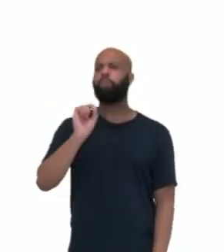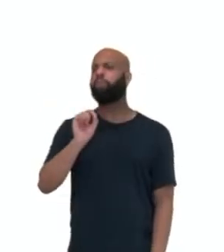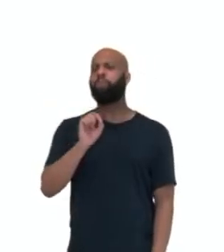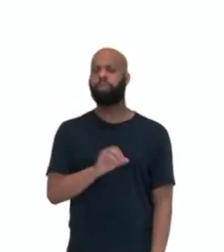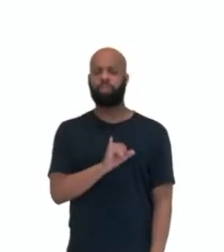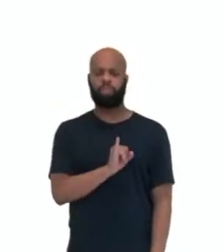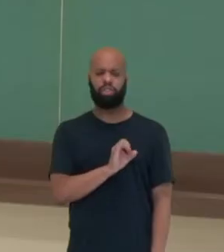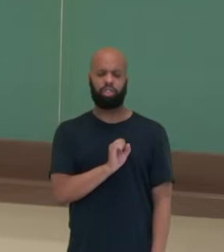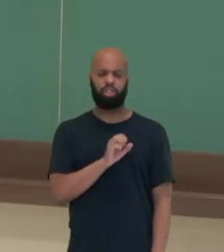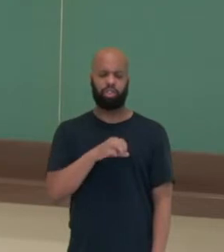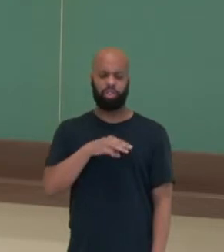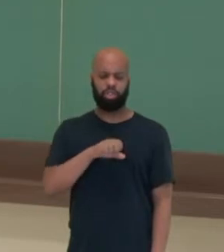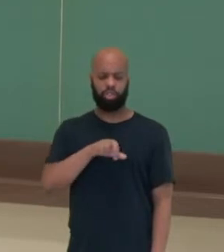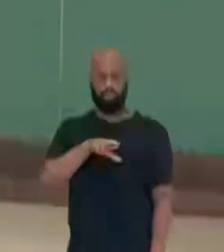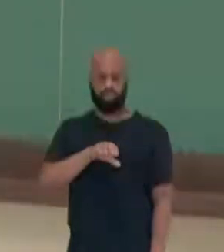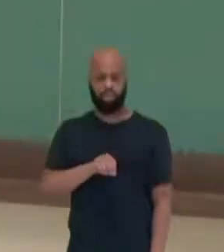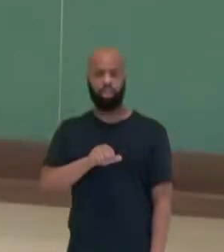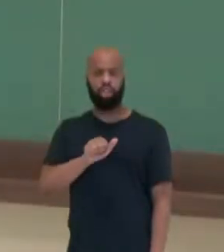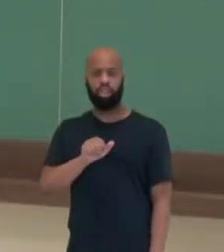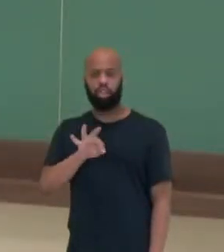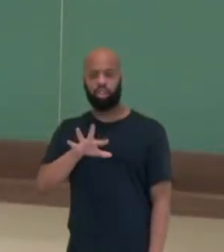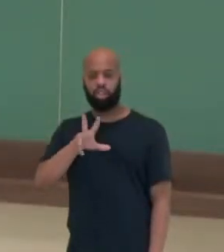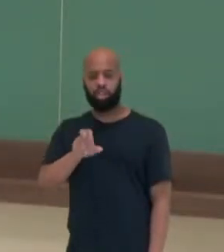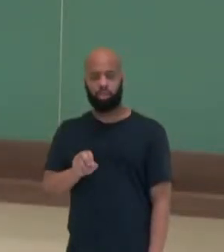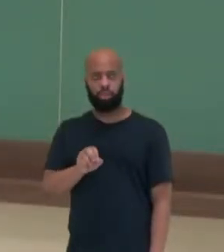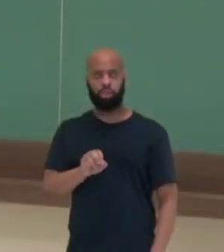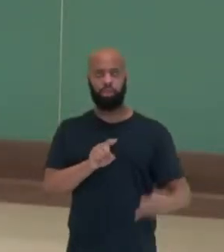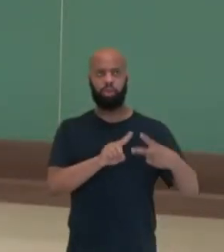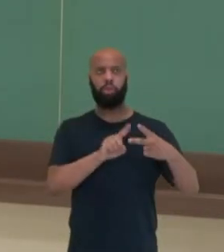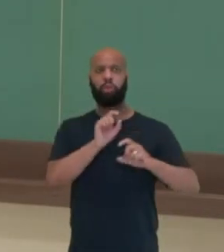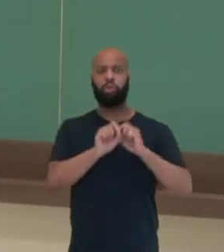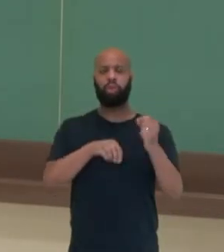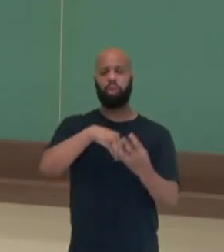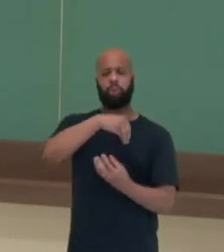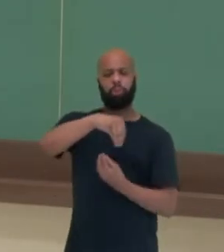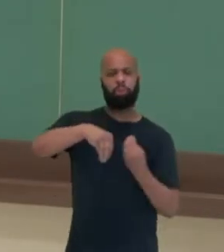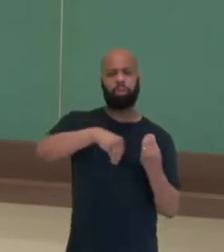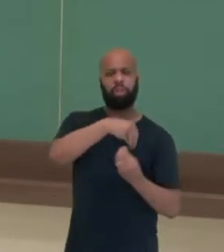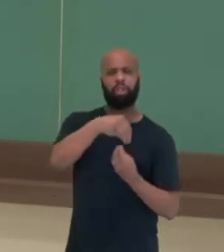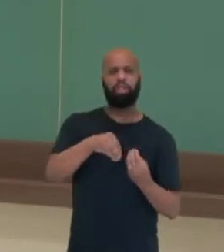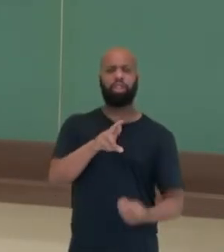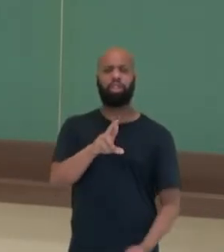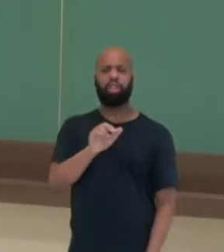isômero ativo? O que é uma mistura racêmica? Muito bem.